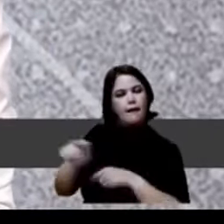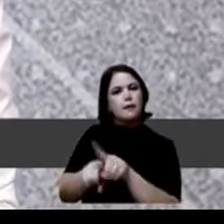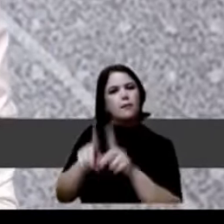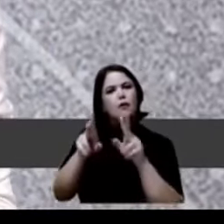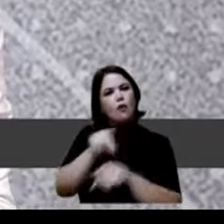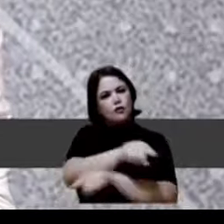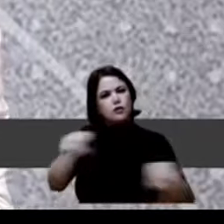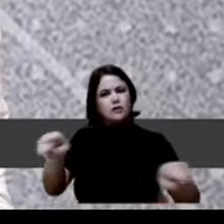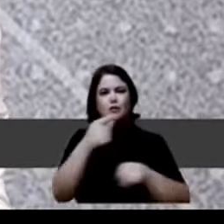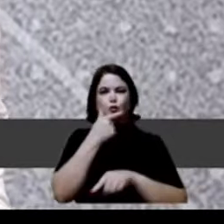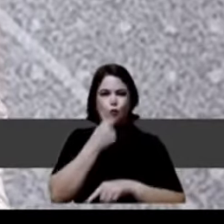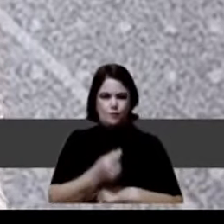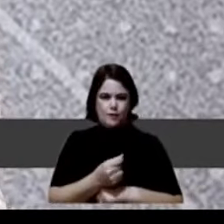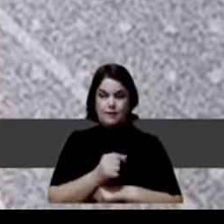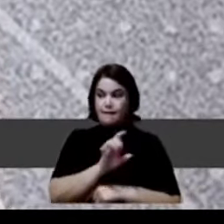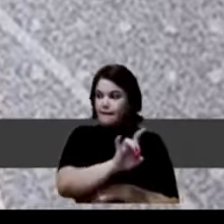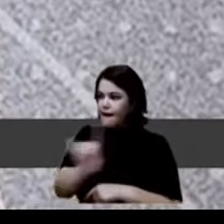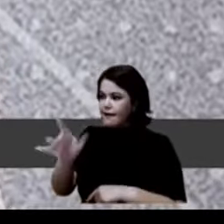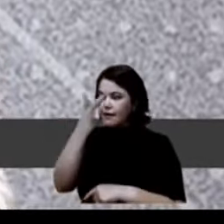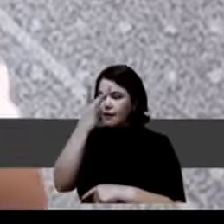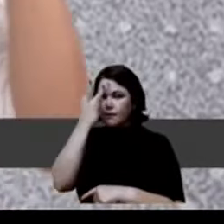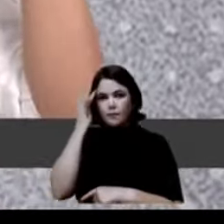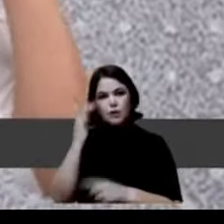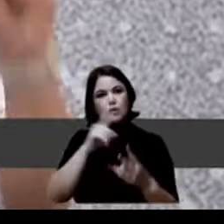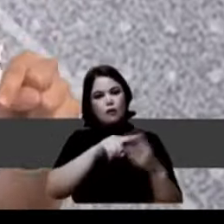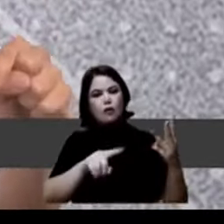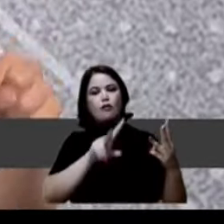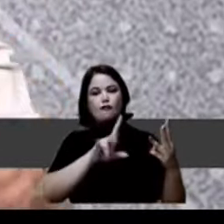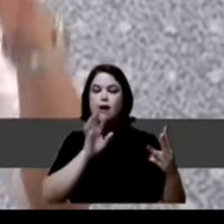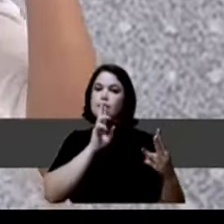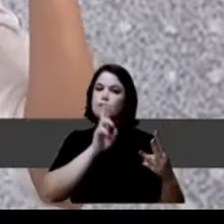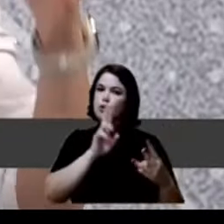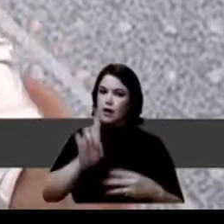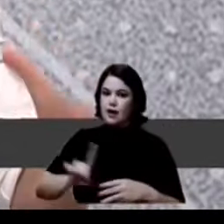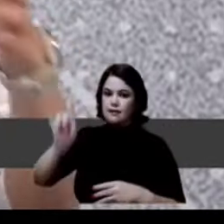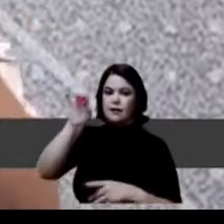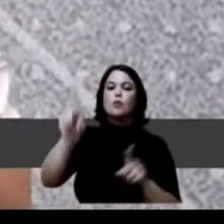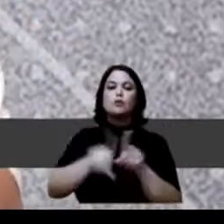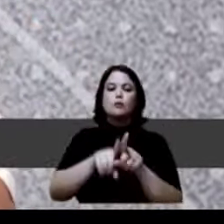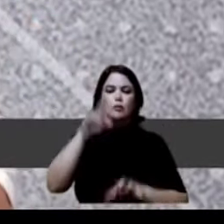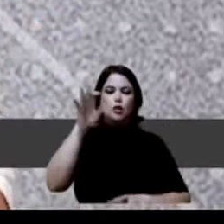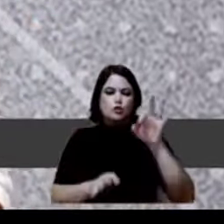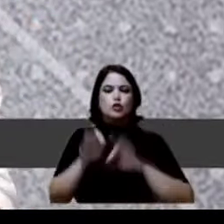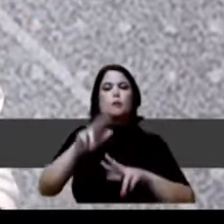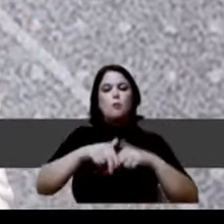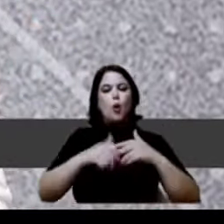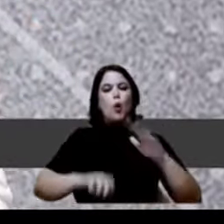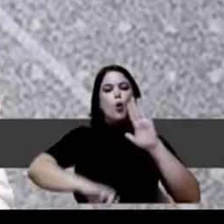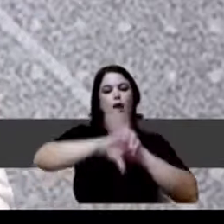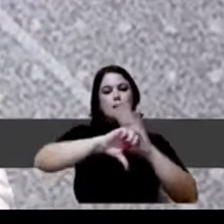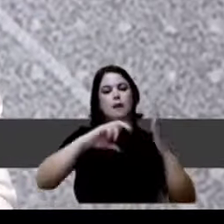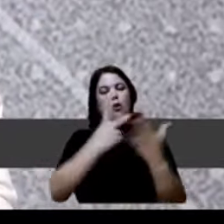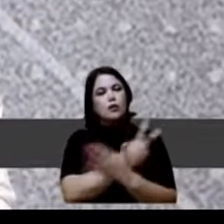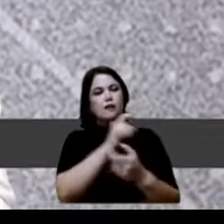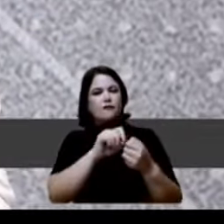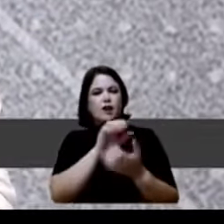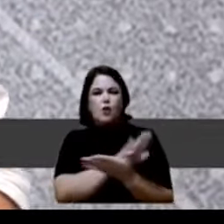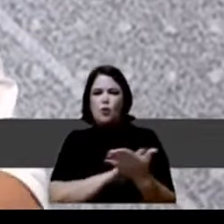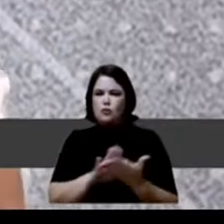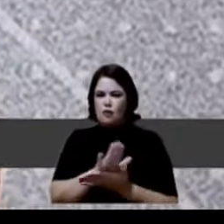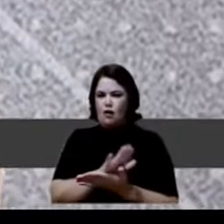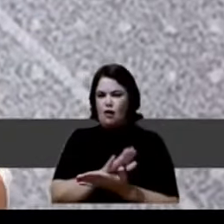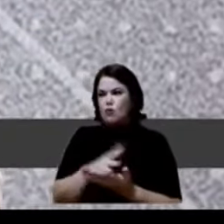também. Cada um aqui vai responder perante a Deus e a justiça pelos crimes que cometeu ou não. Mas eu acredito que você que está